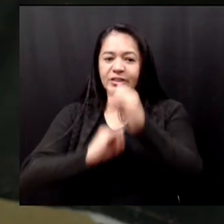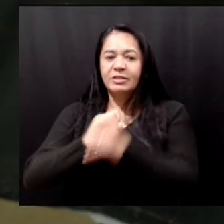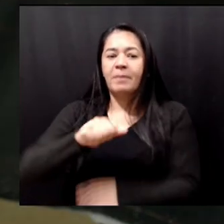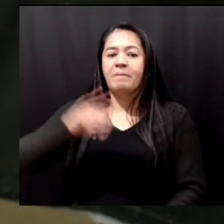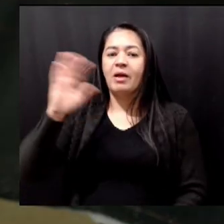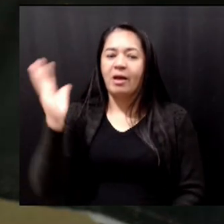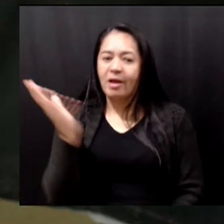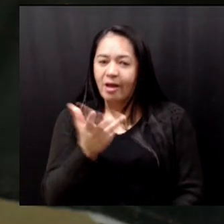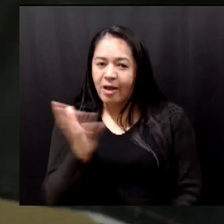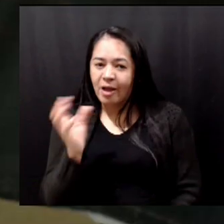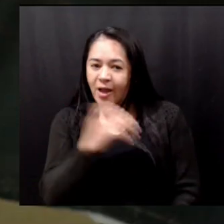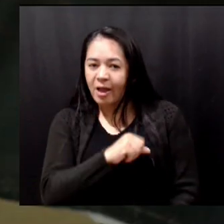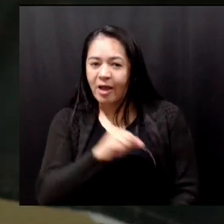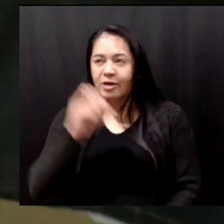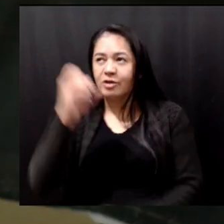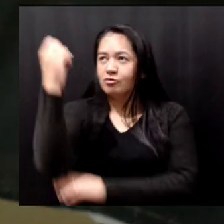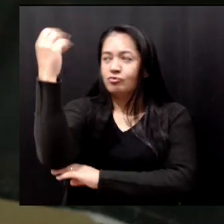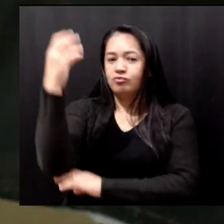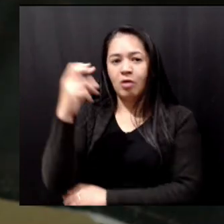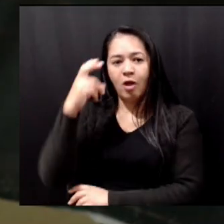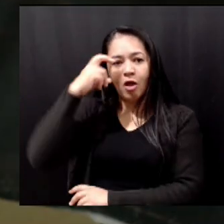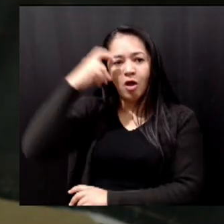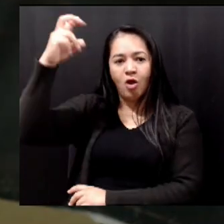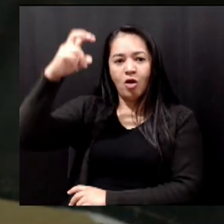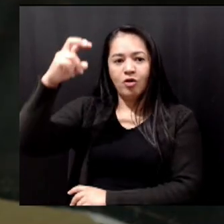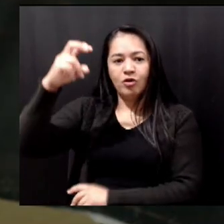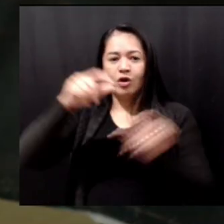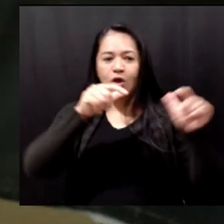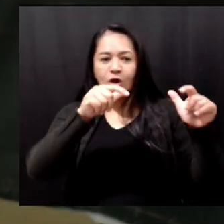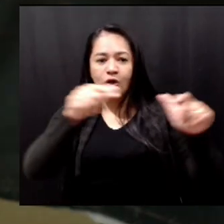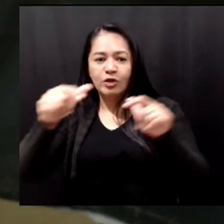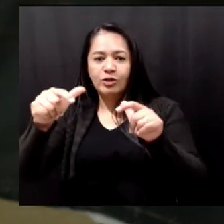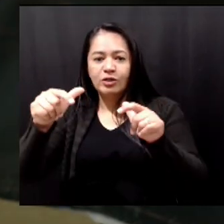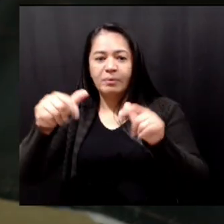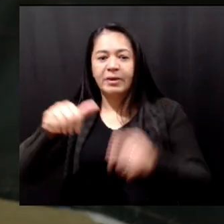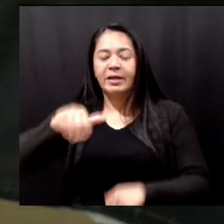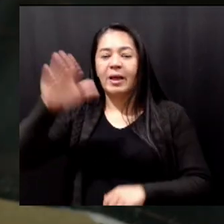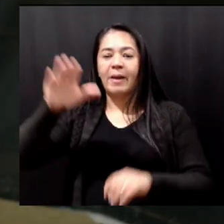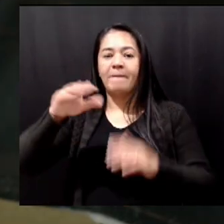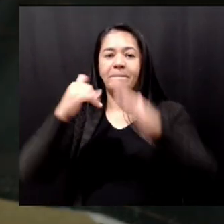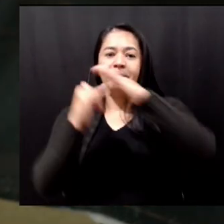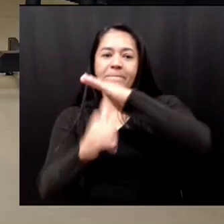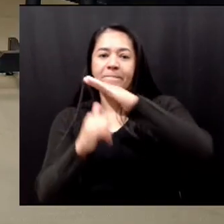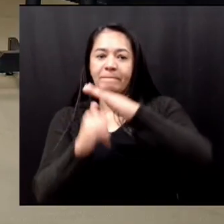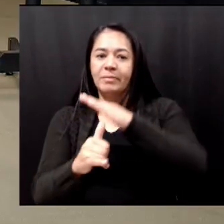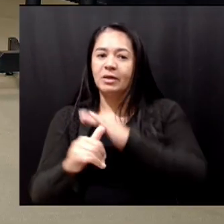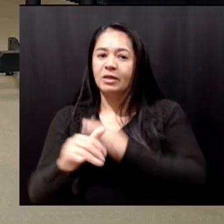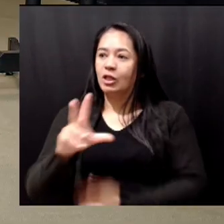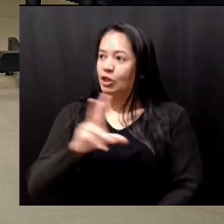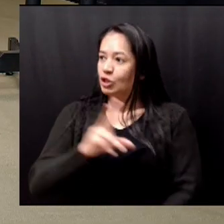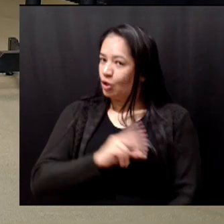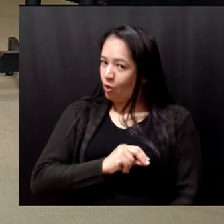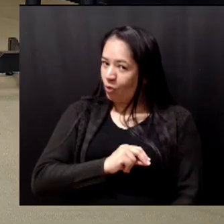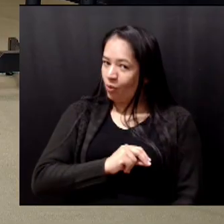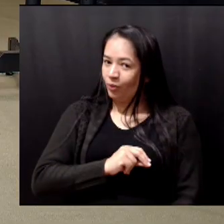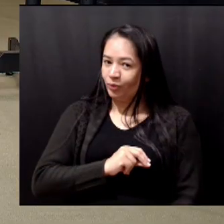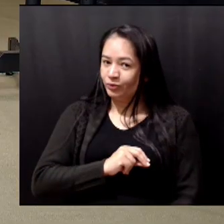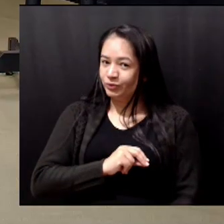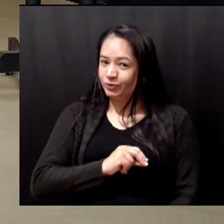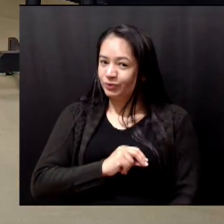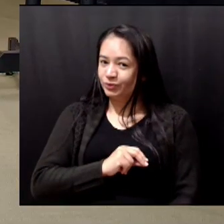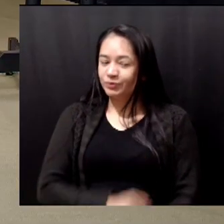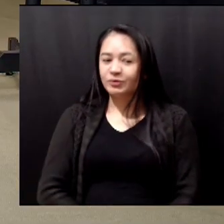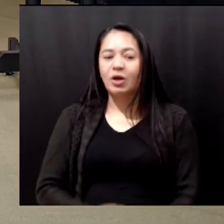semáforos inteligentes e espaço para mais startups? Ô, Carla, olha aí, quais são os próximos